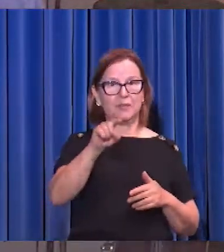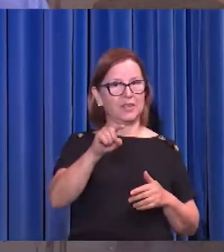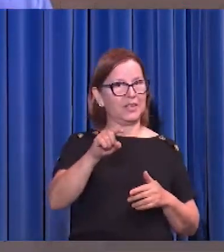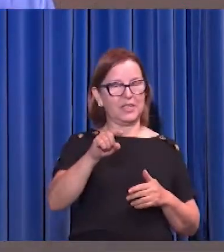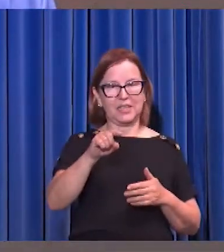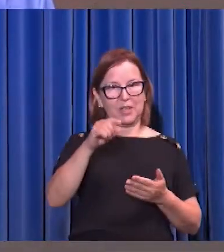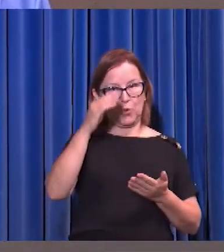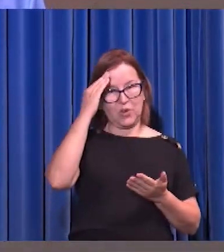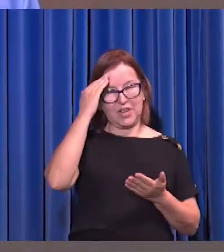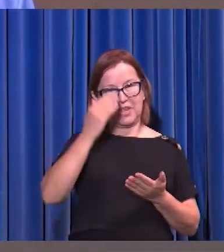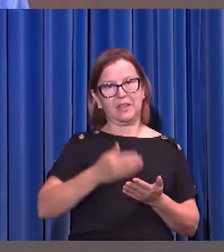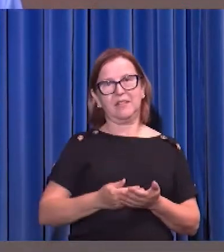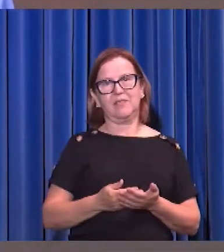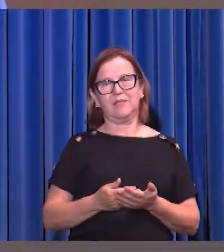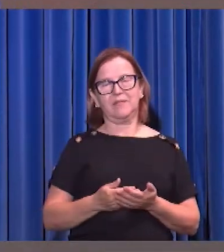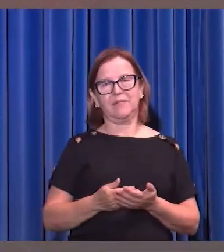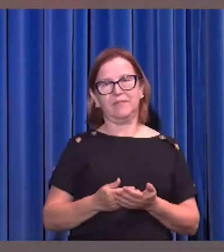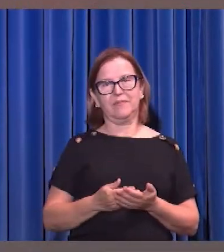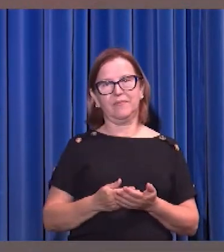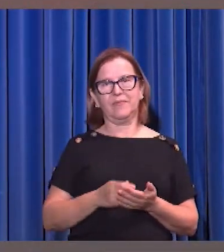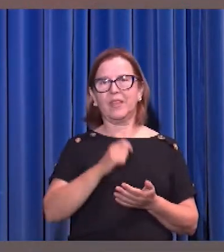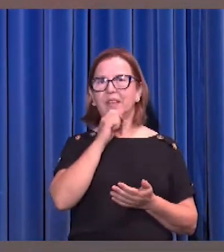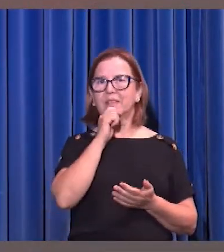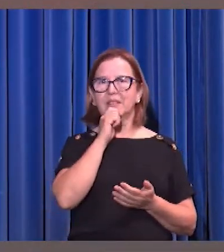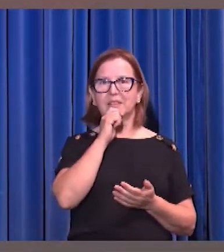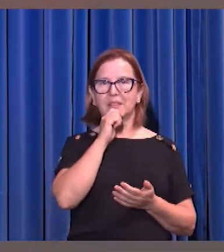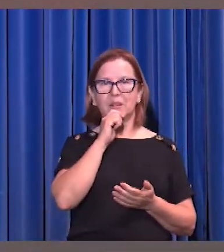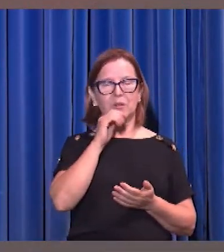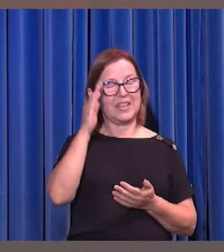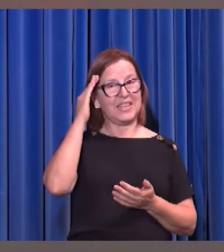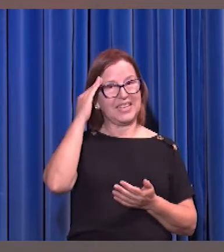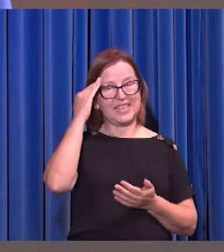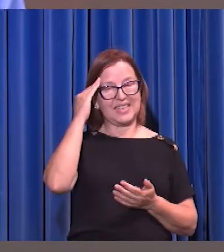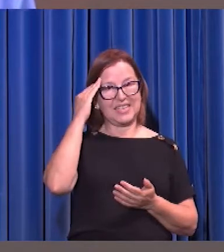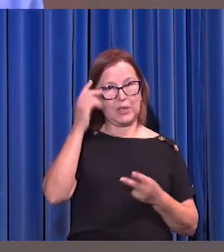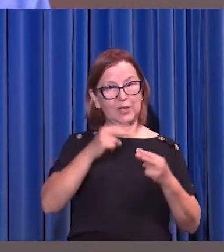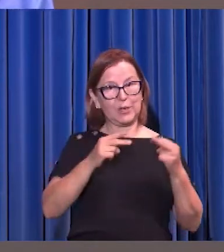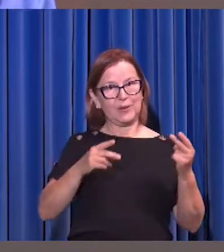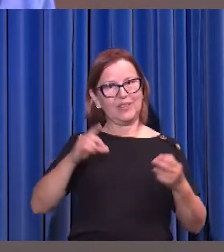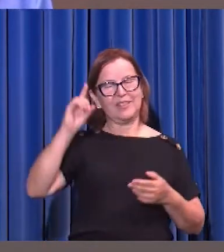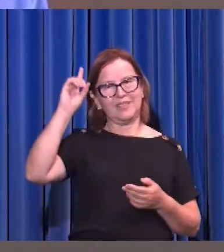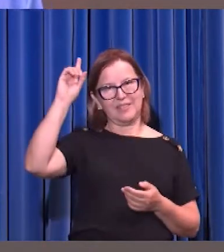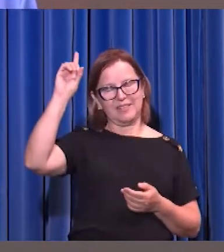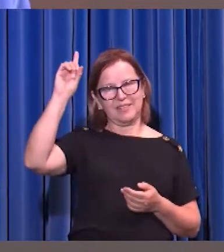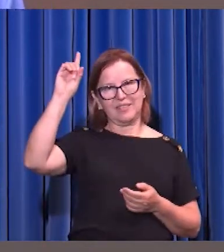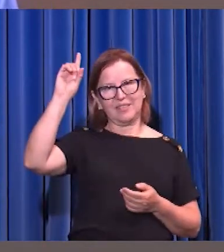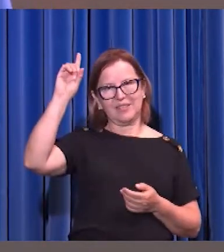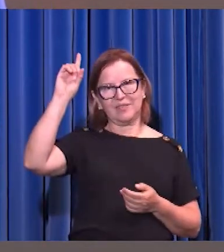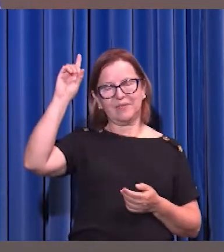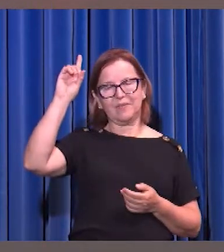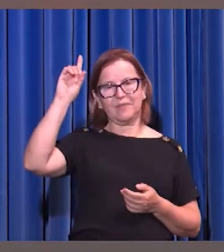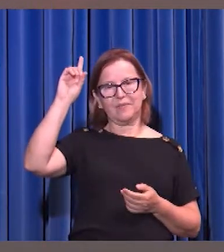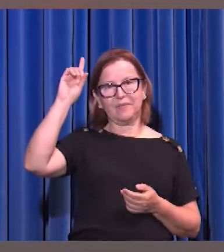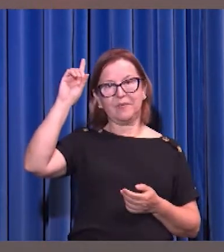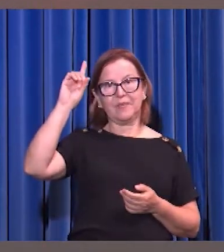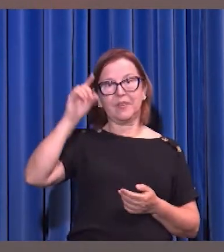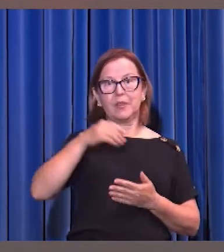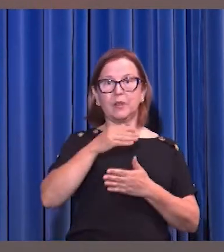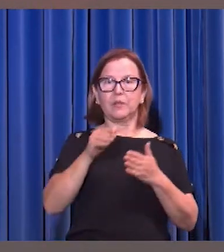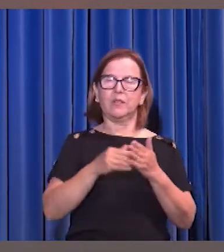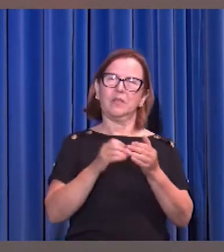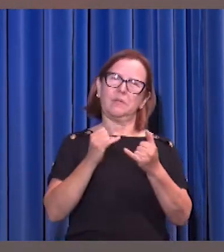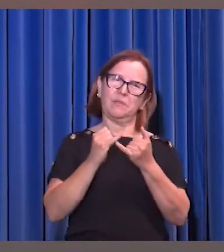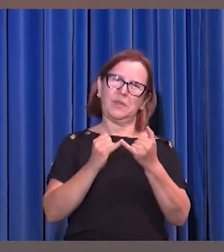creu, ainda não conseguiu entender as coisas de Deus, tudo lhe